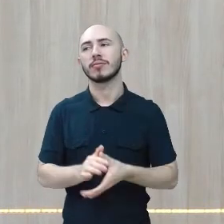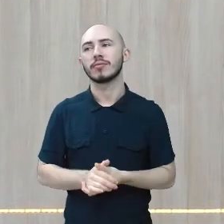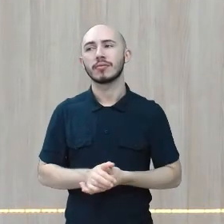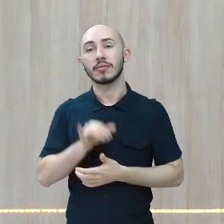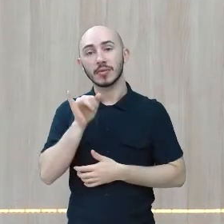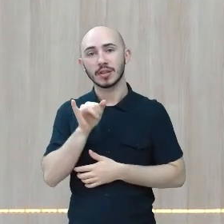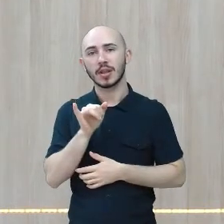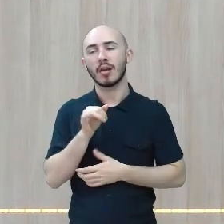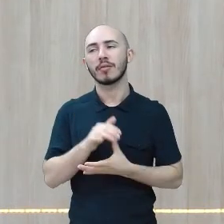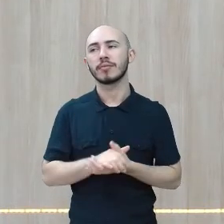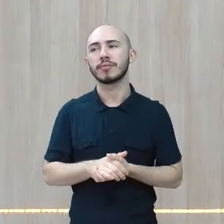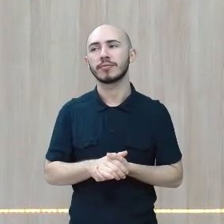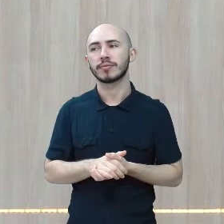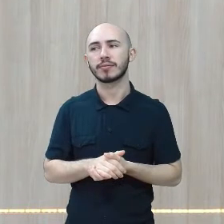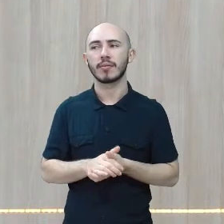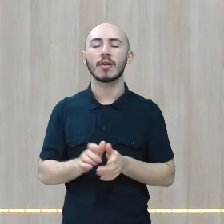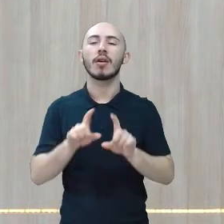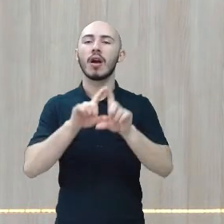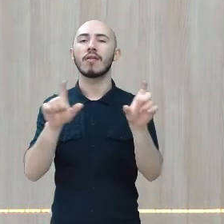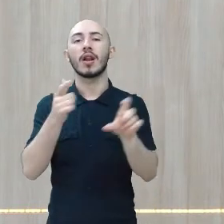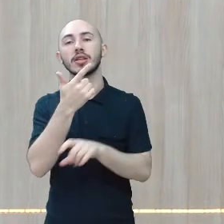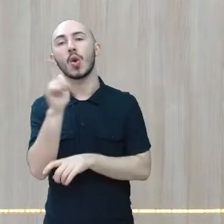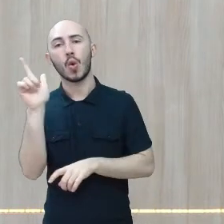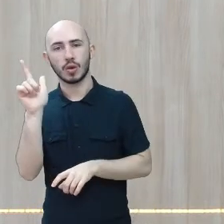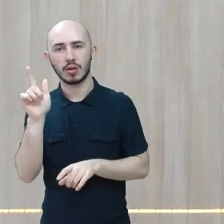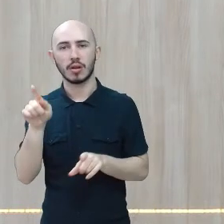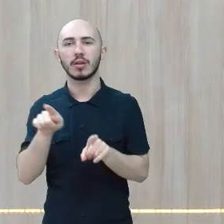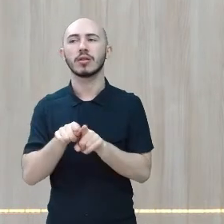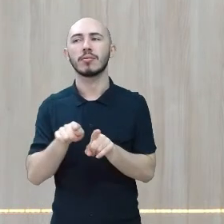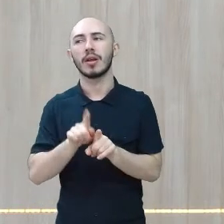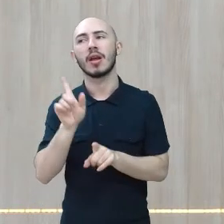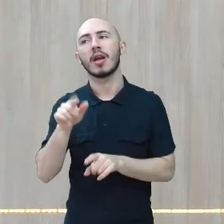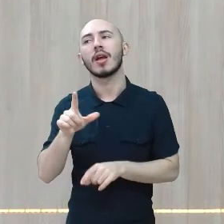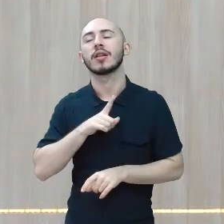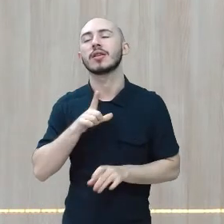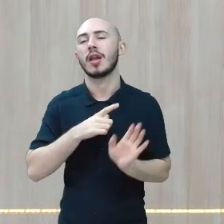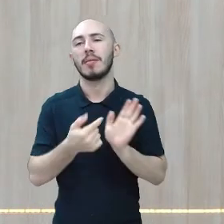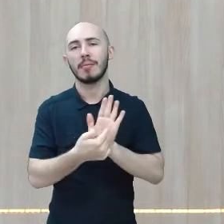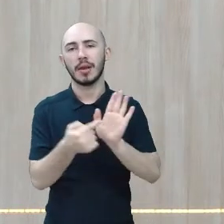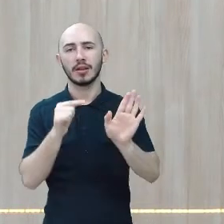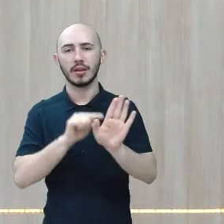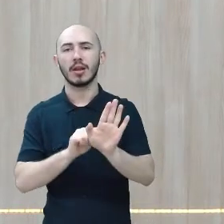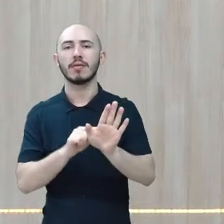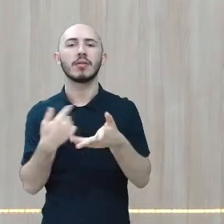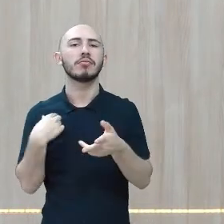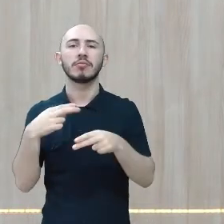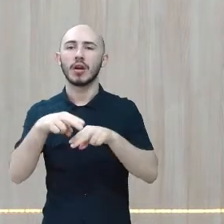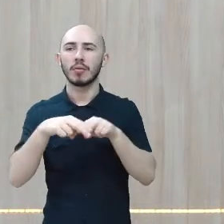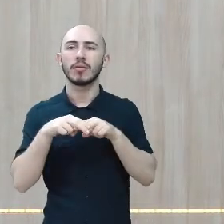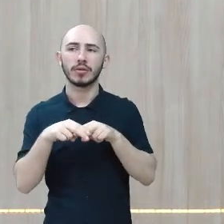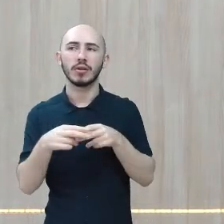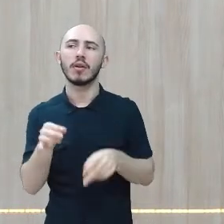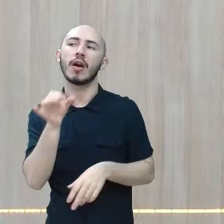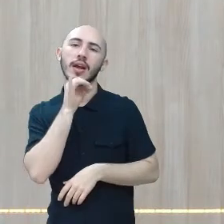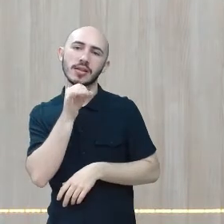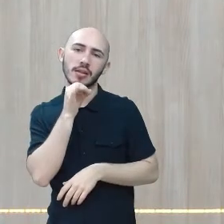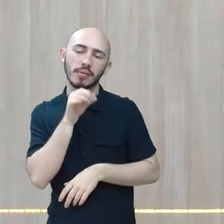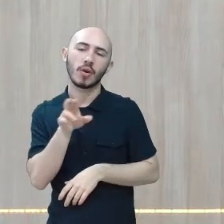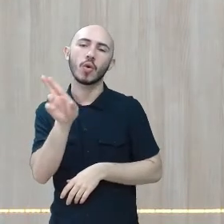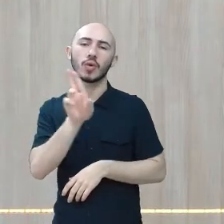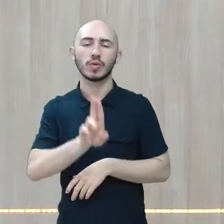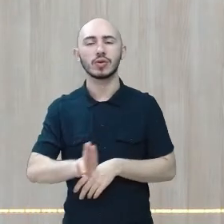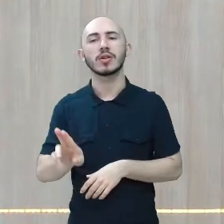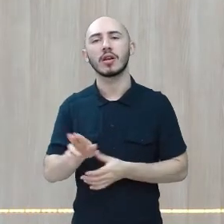fala do outro jeito, não é? Você está vendo a metáfora, porque é um exemplo que está sendo usado com